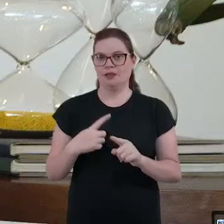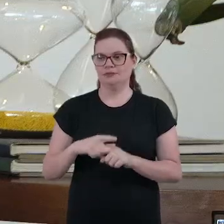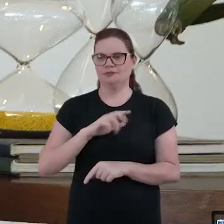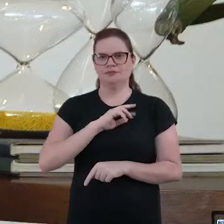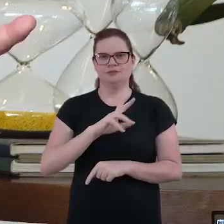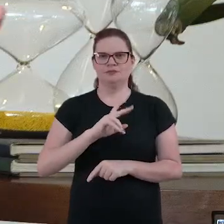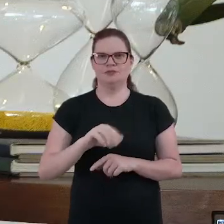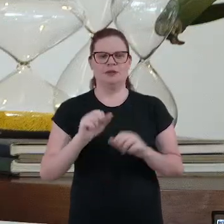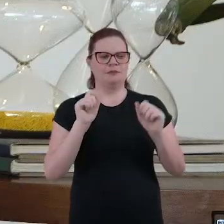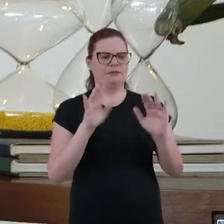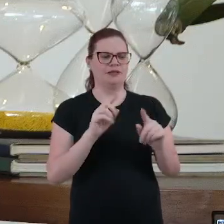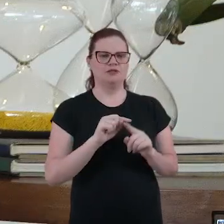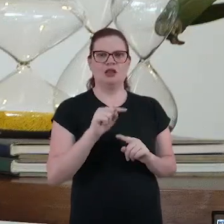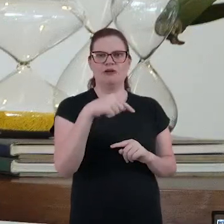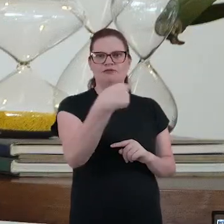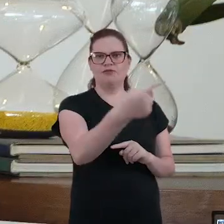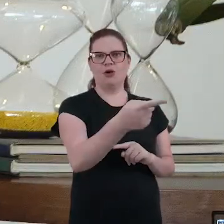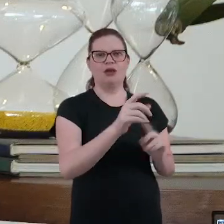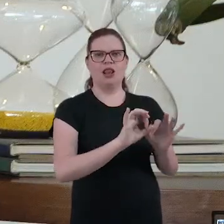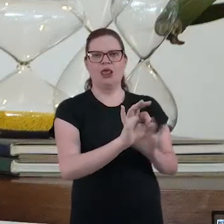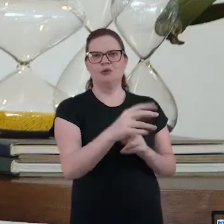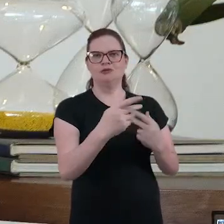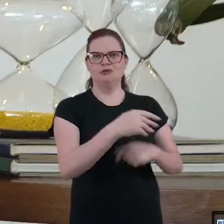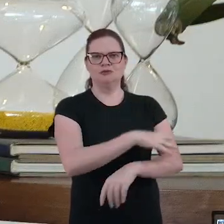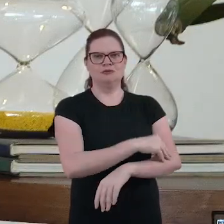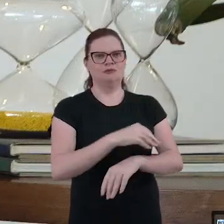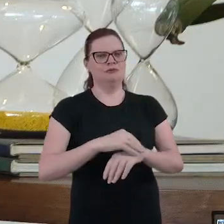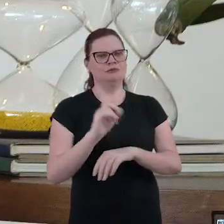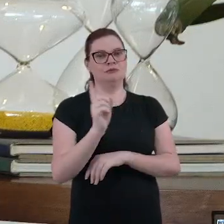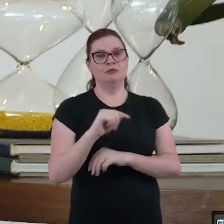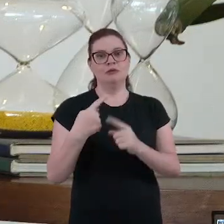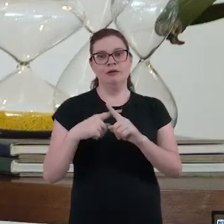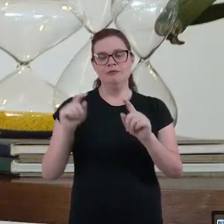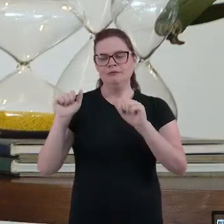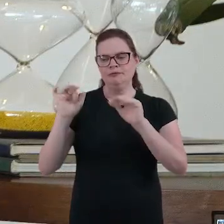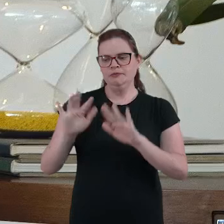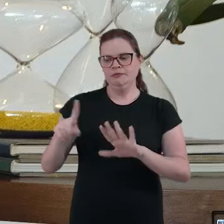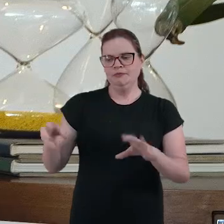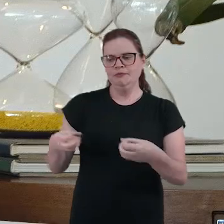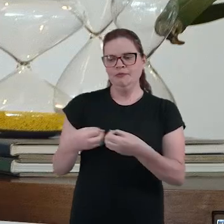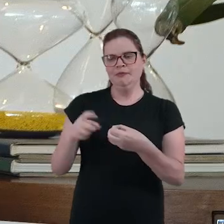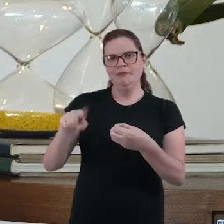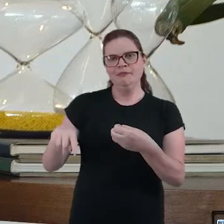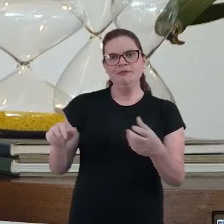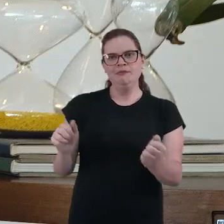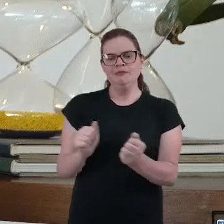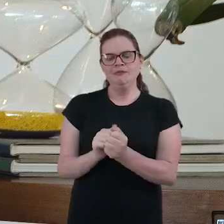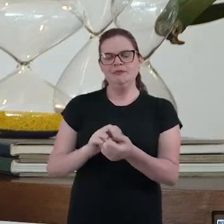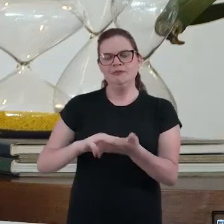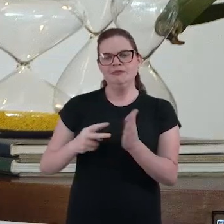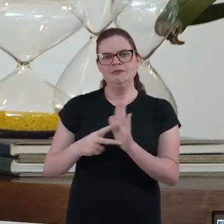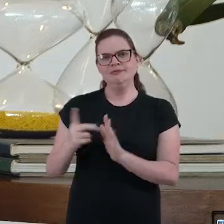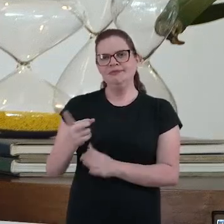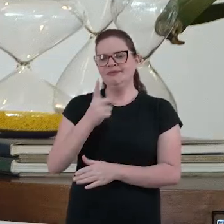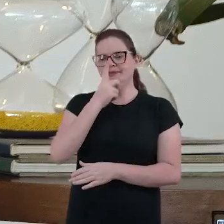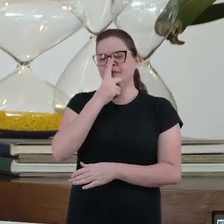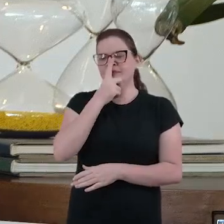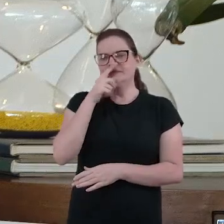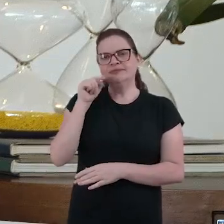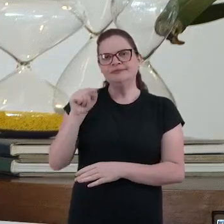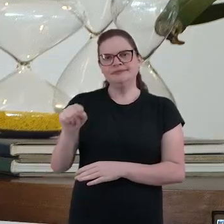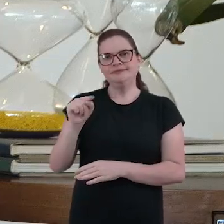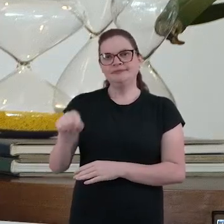que foi se buscar lá fora, porque a bênção estava ali na presença. Amém. Então é o cheiro do campo, né? Amém. É